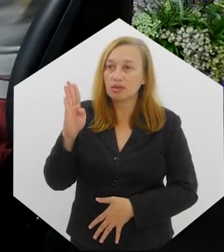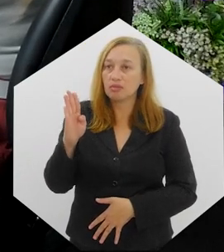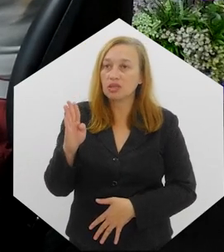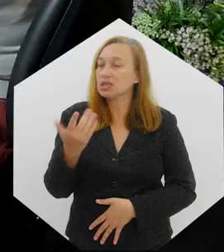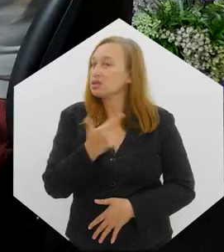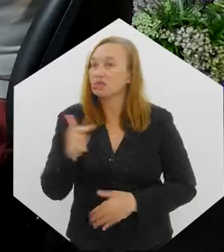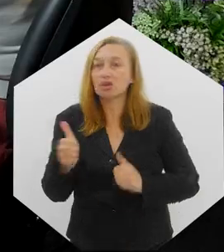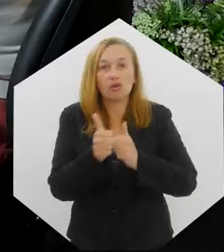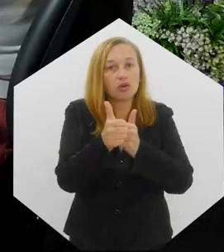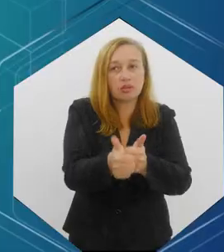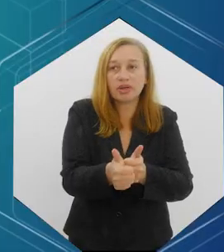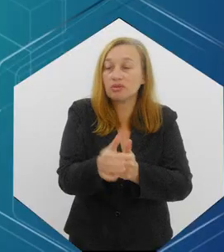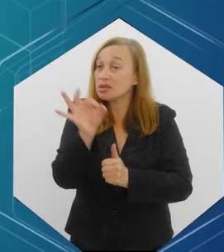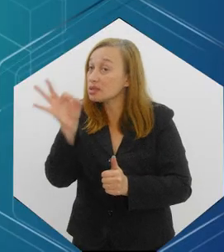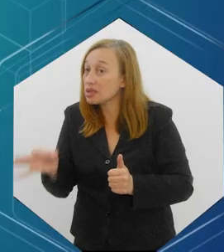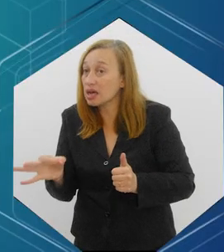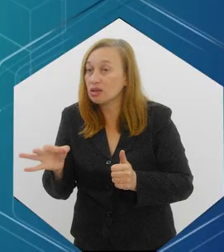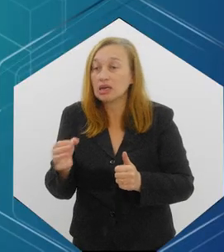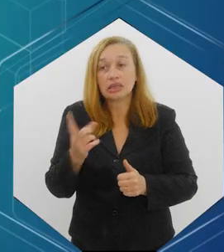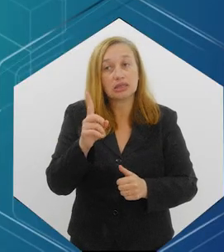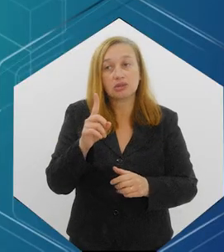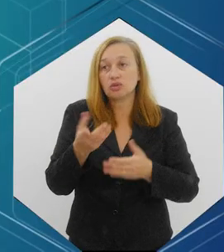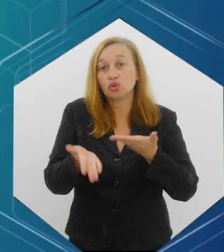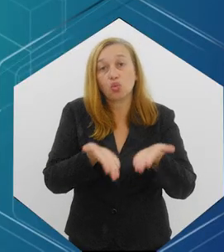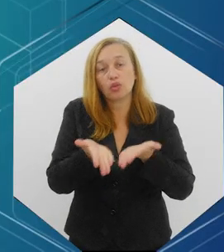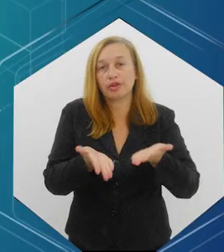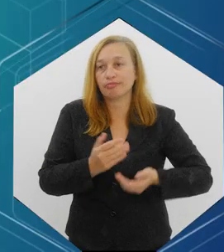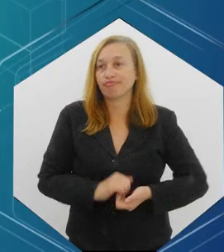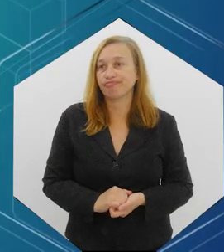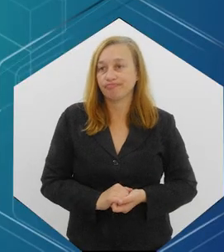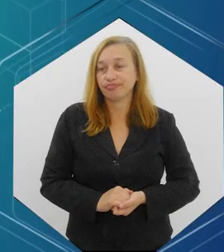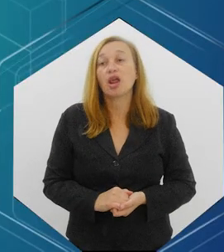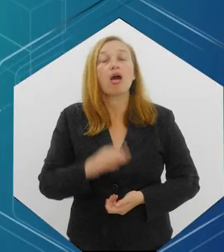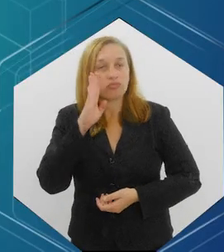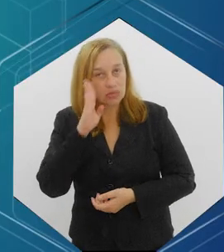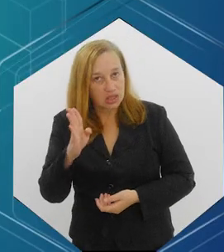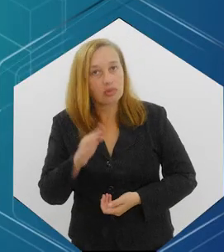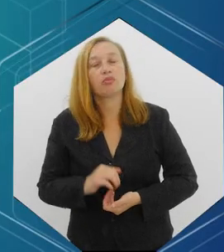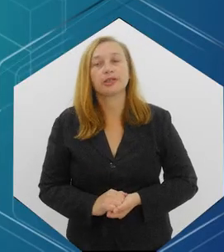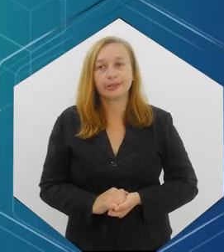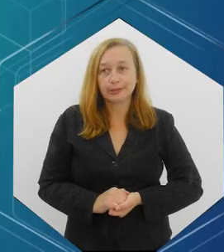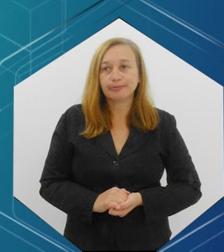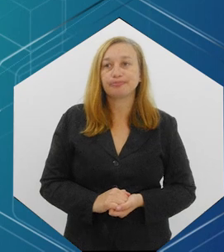progressiva. Principalmente se ele não tem um acompanhamento adequado, se ele não se cuida.